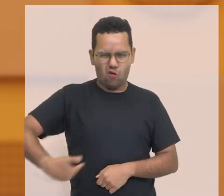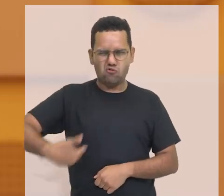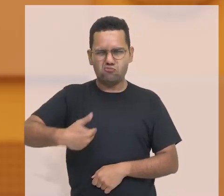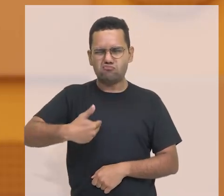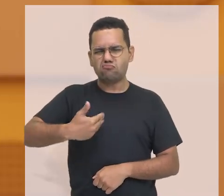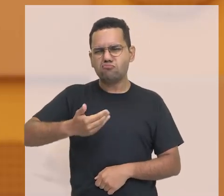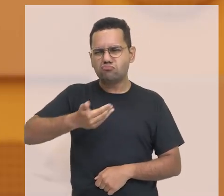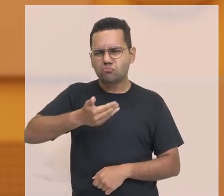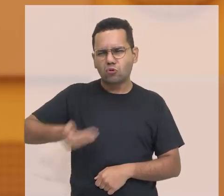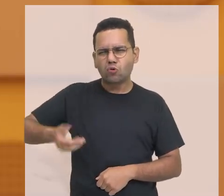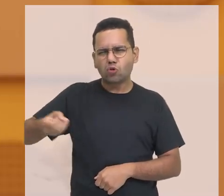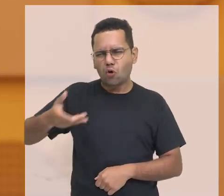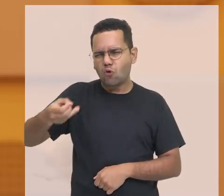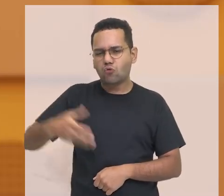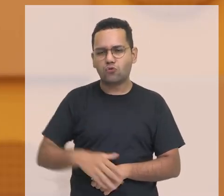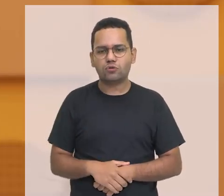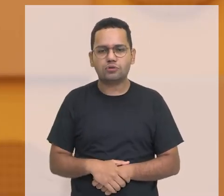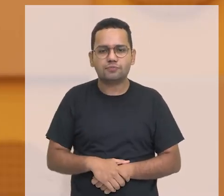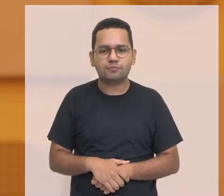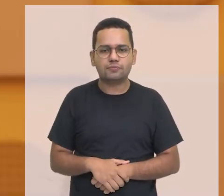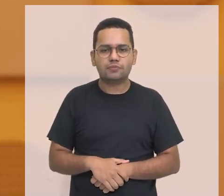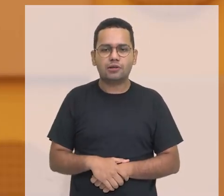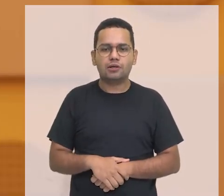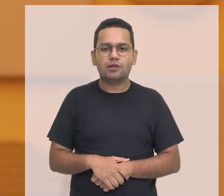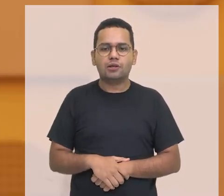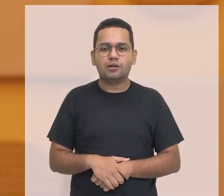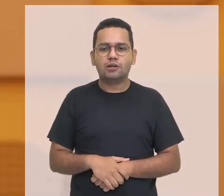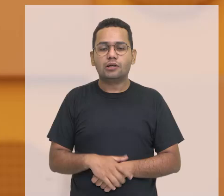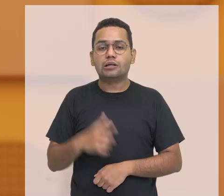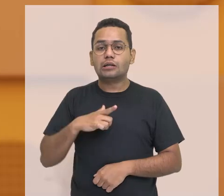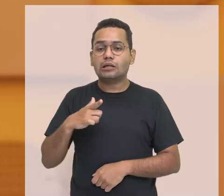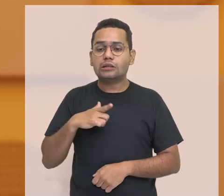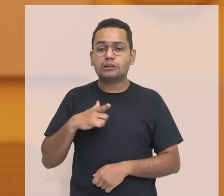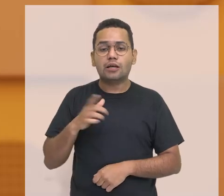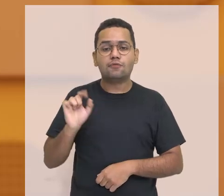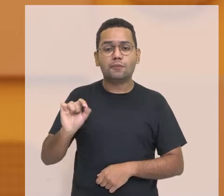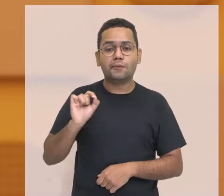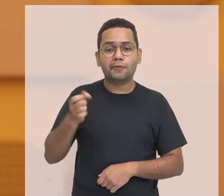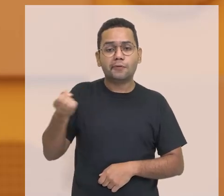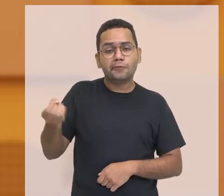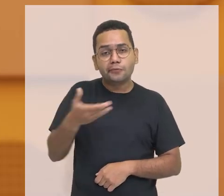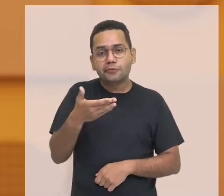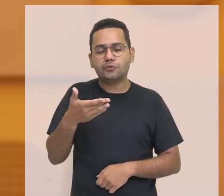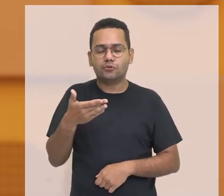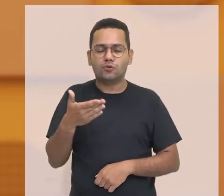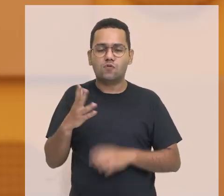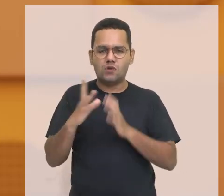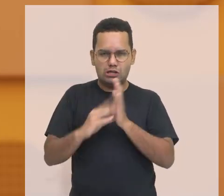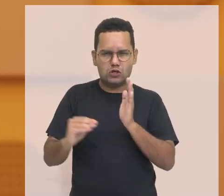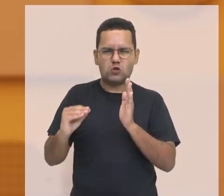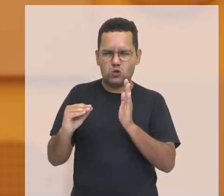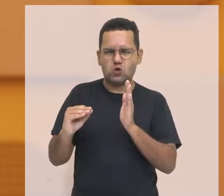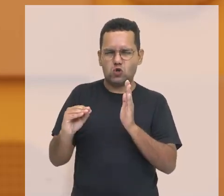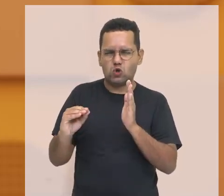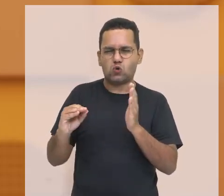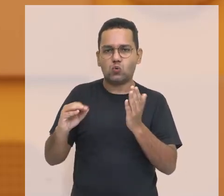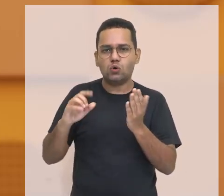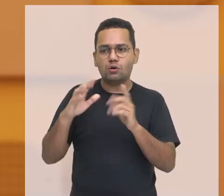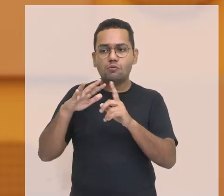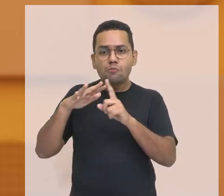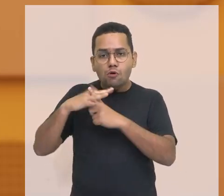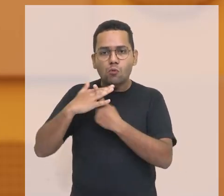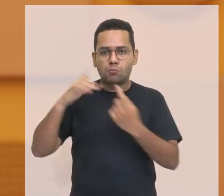China, dando cabo ali a essa nova fase socialista na China, o novo modelo chinês, que se perpetua até os dias